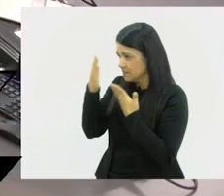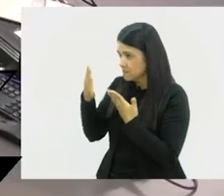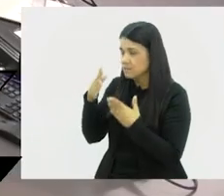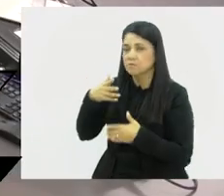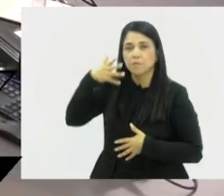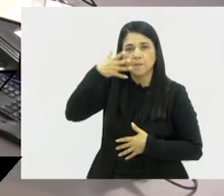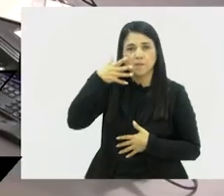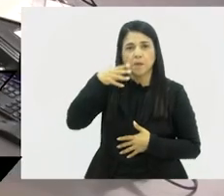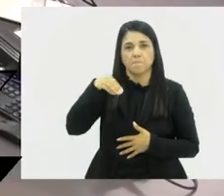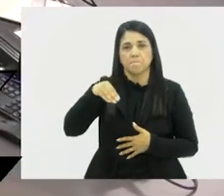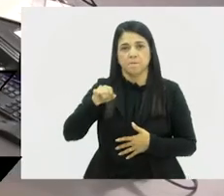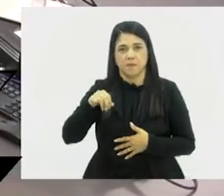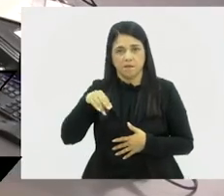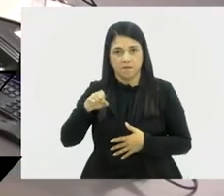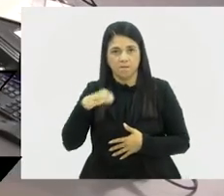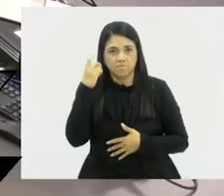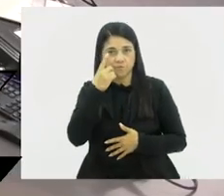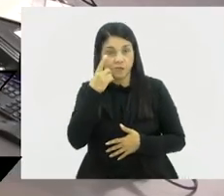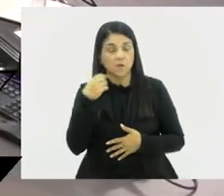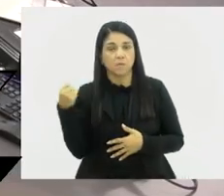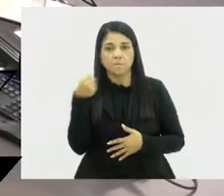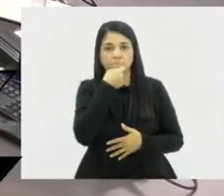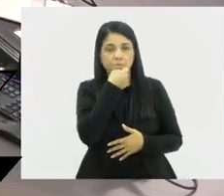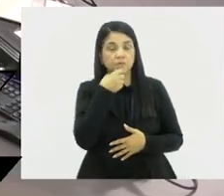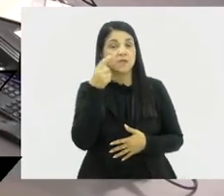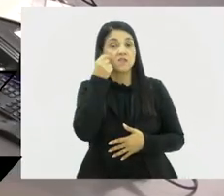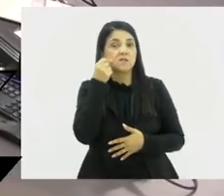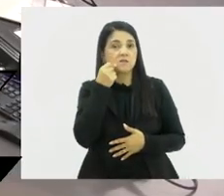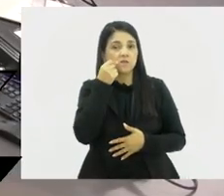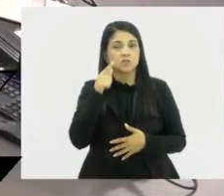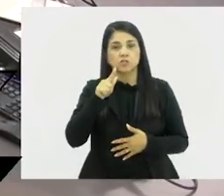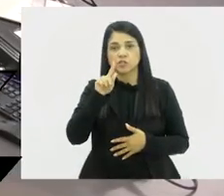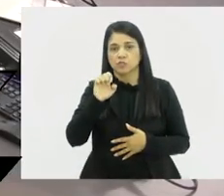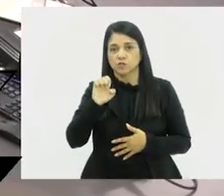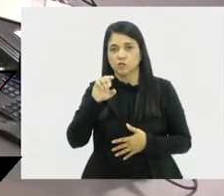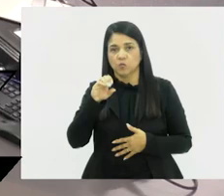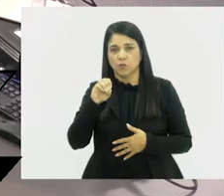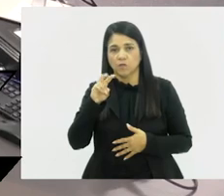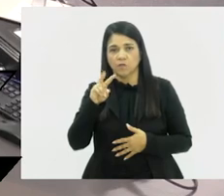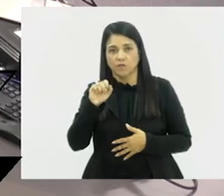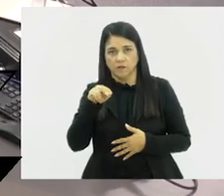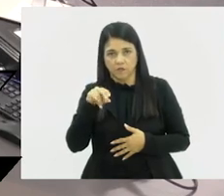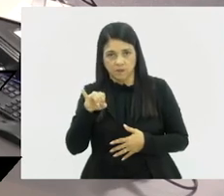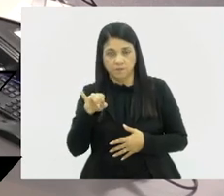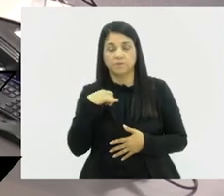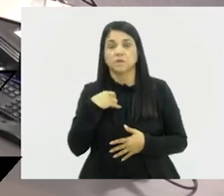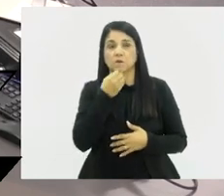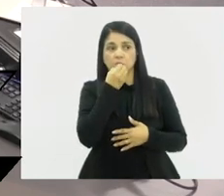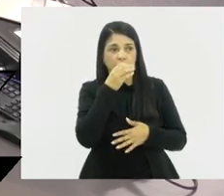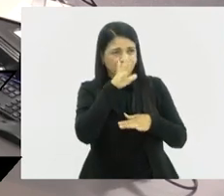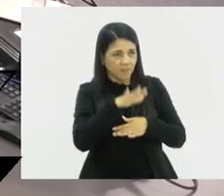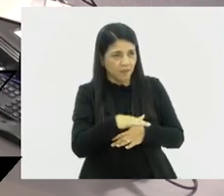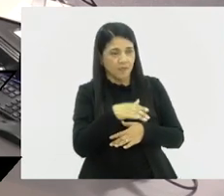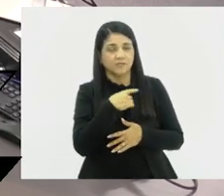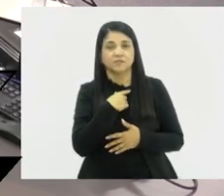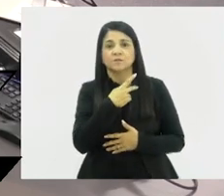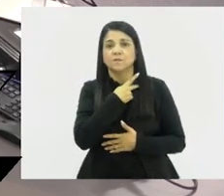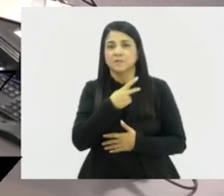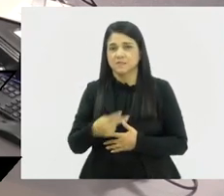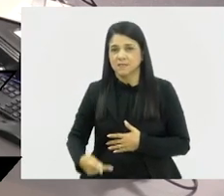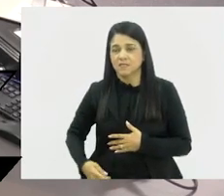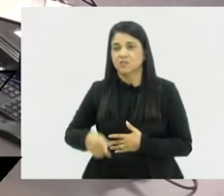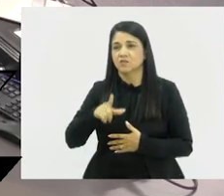Mink. Passa a palavra ao deputado Giovanni Ratinho. Boa tarde, nobres colegas, presidente Léo